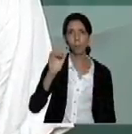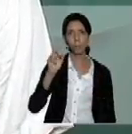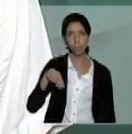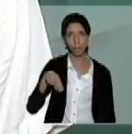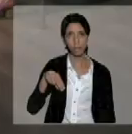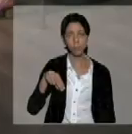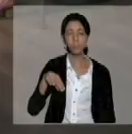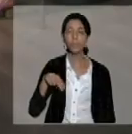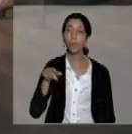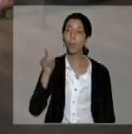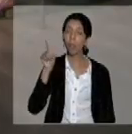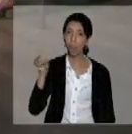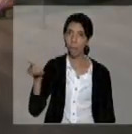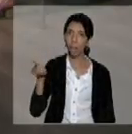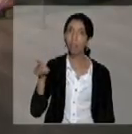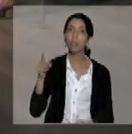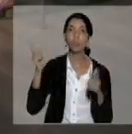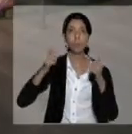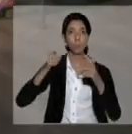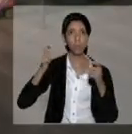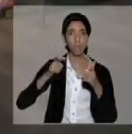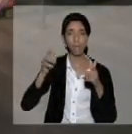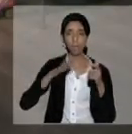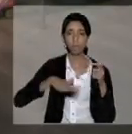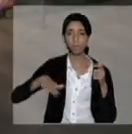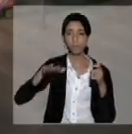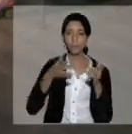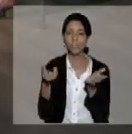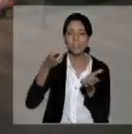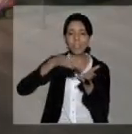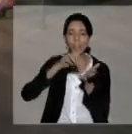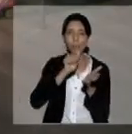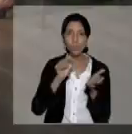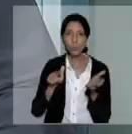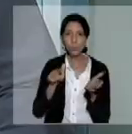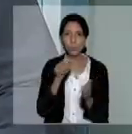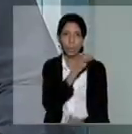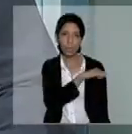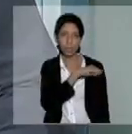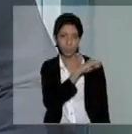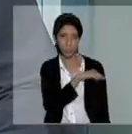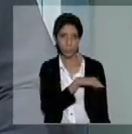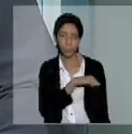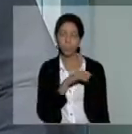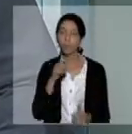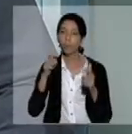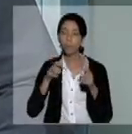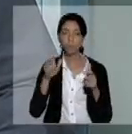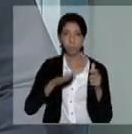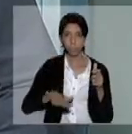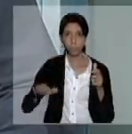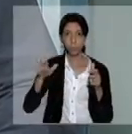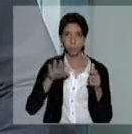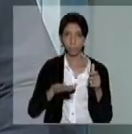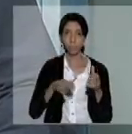Fronten. Então, Engenheiro Paulo de Fronten fica numa região chamada Centro-Sul Fluminense. É uma região do estado